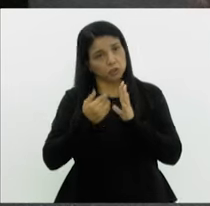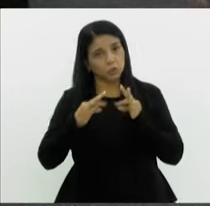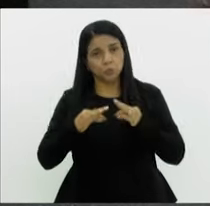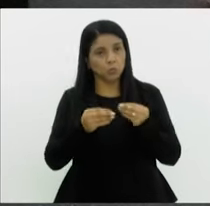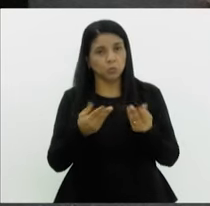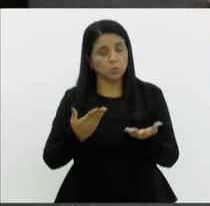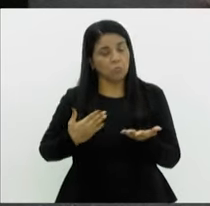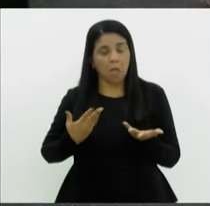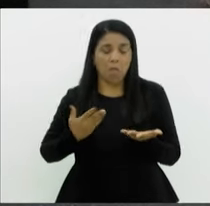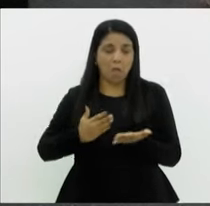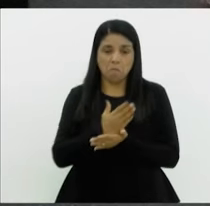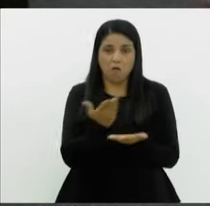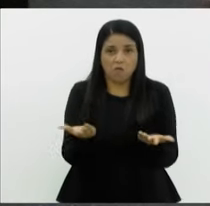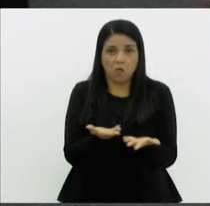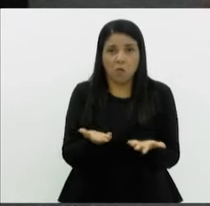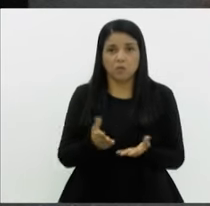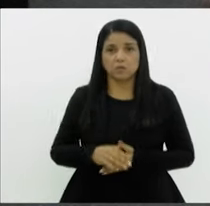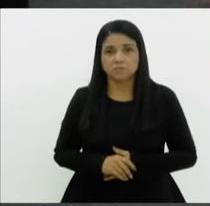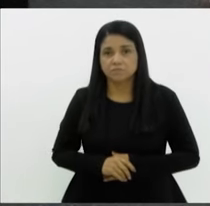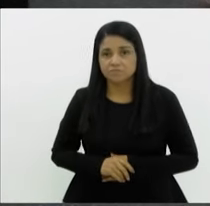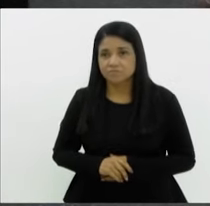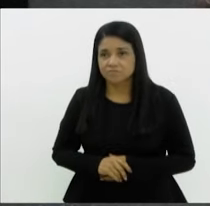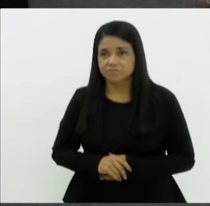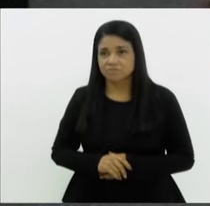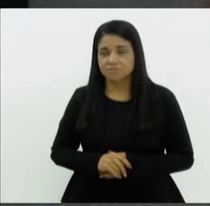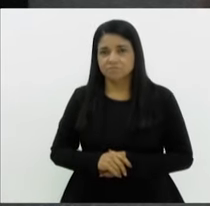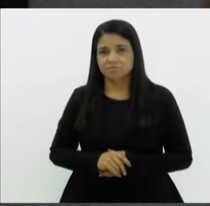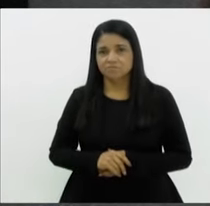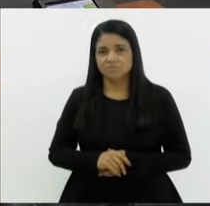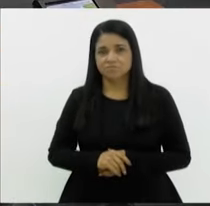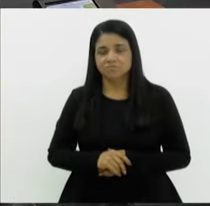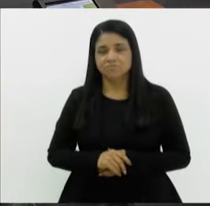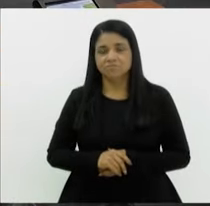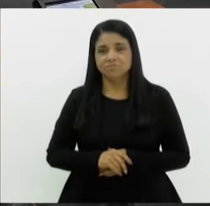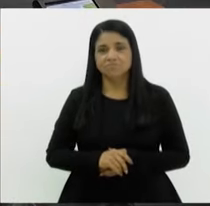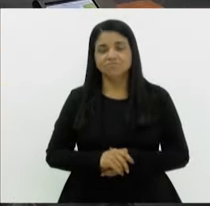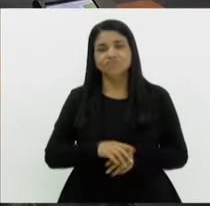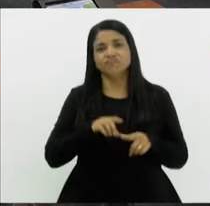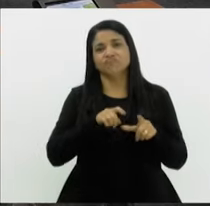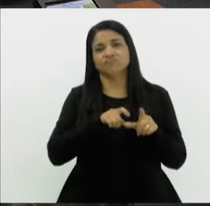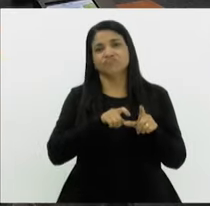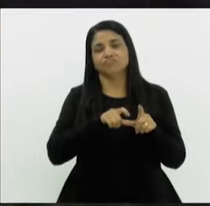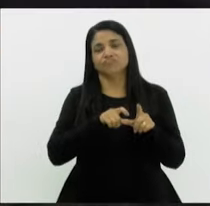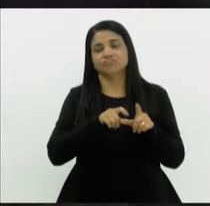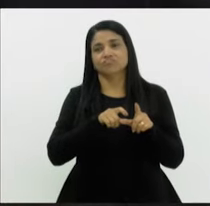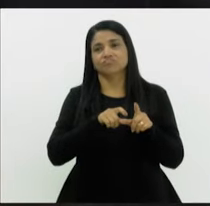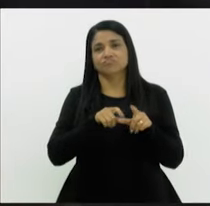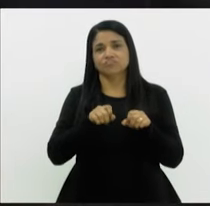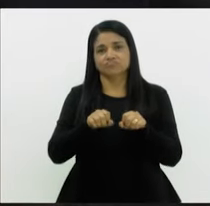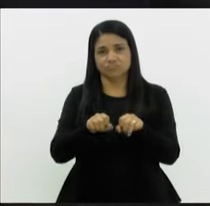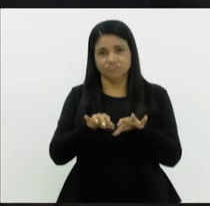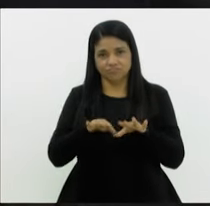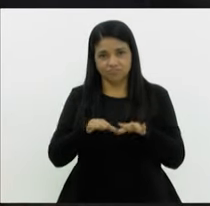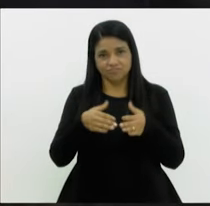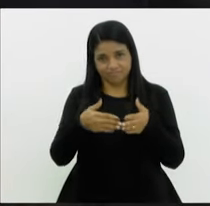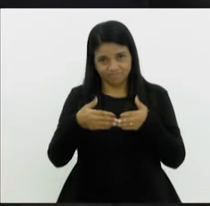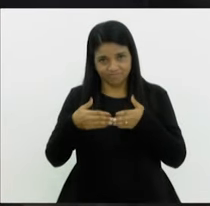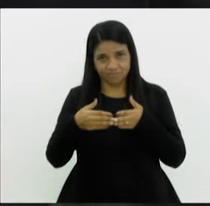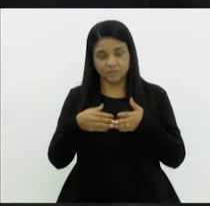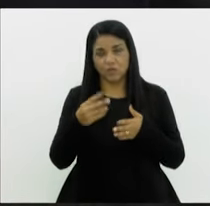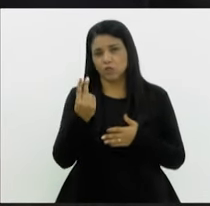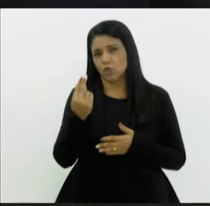deputada Dânia retirar... Presidência está suspendendo os trabalhos aqui por 2 minutos, só para apreciação, mas fique à vontade, os